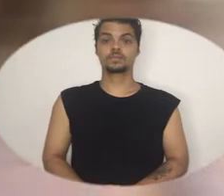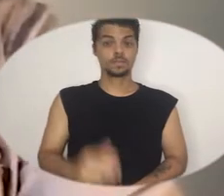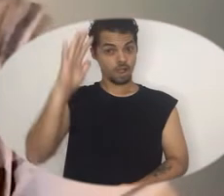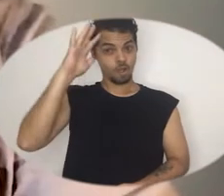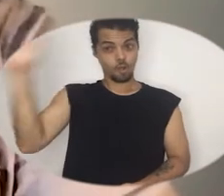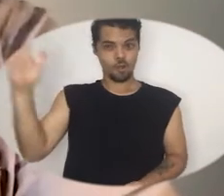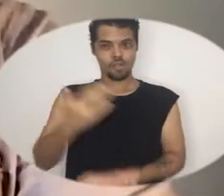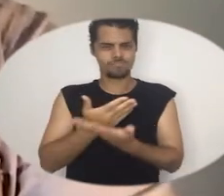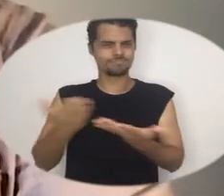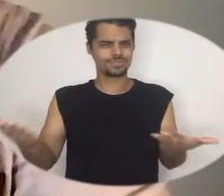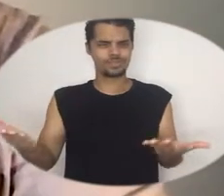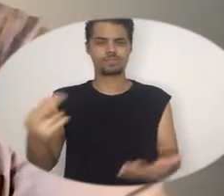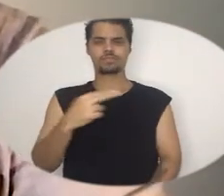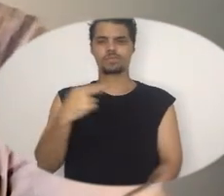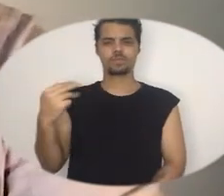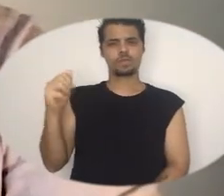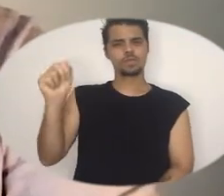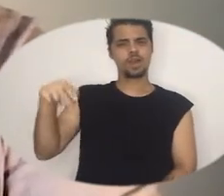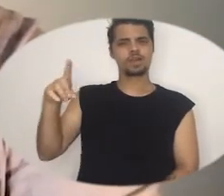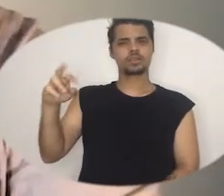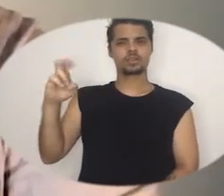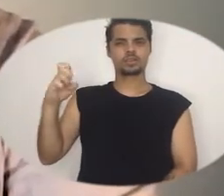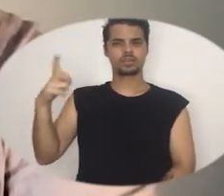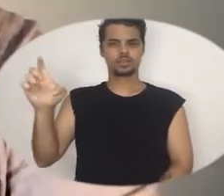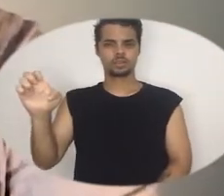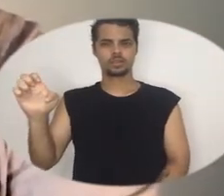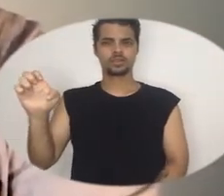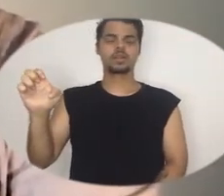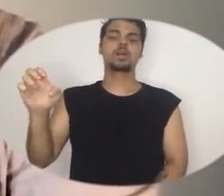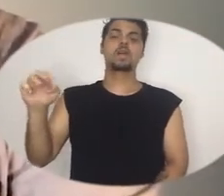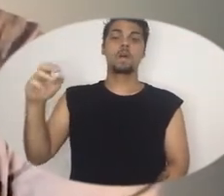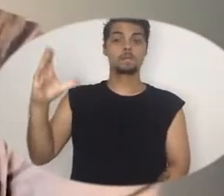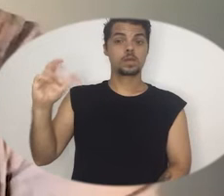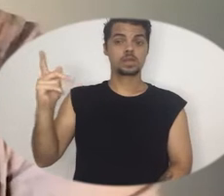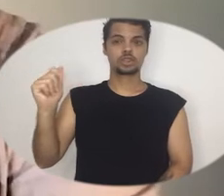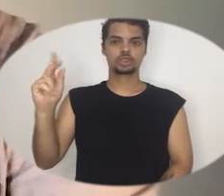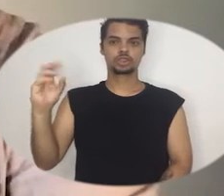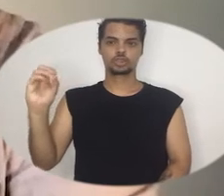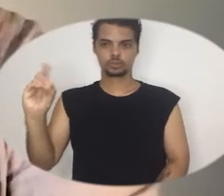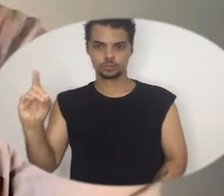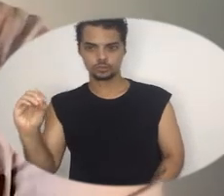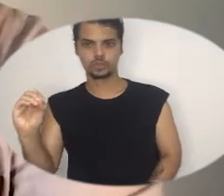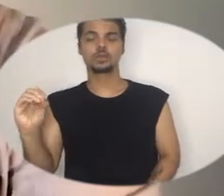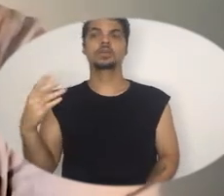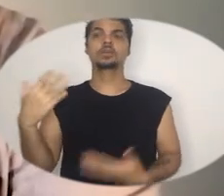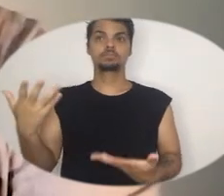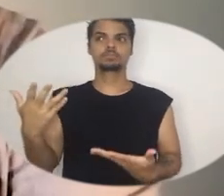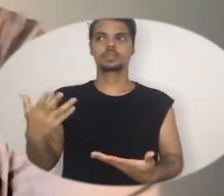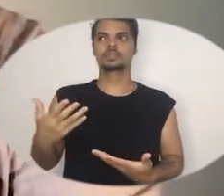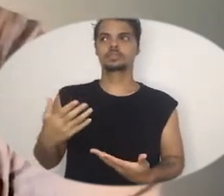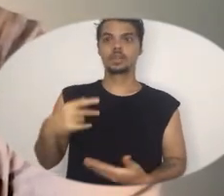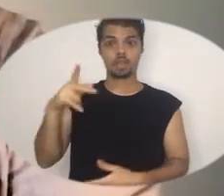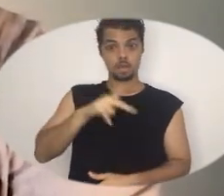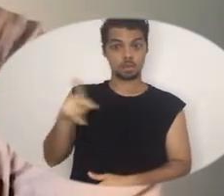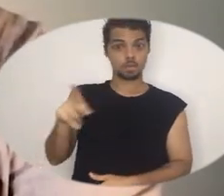Olá a todos meu nome é André Machado eu sou professor da Universidade Federal de São Paulo a Unifesp e hoje eu vou